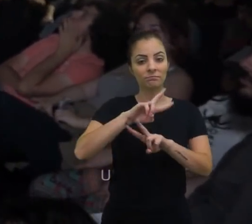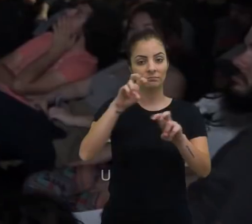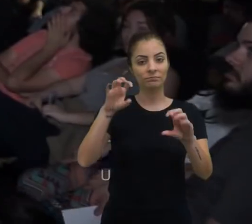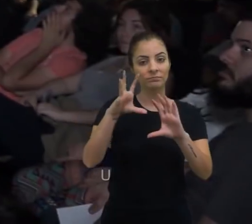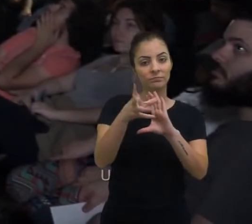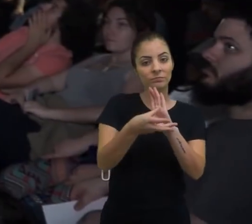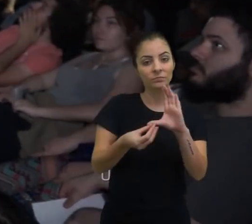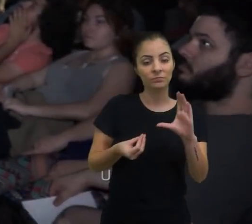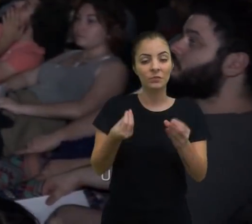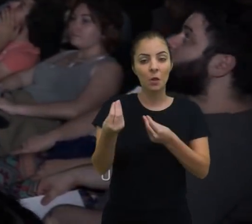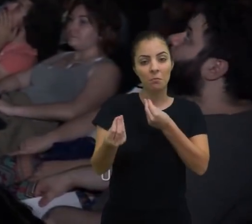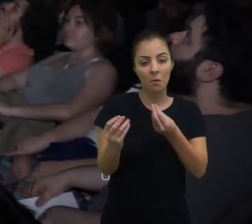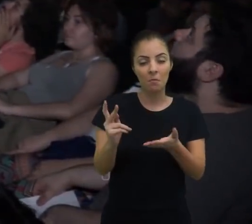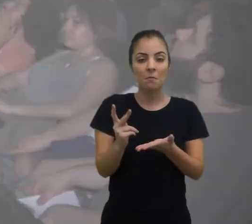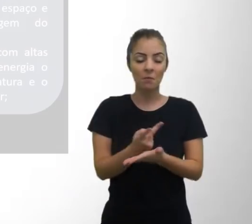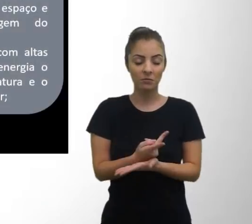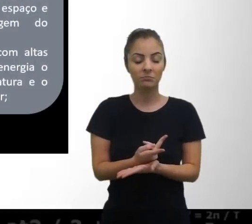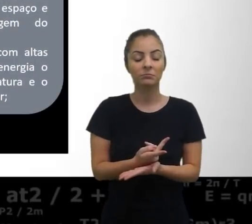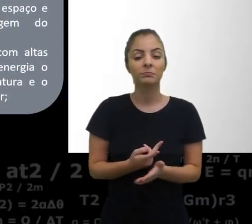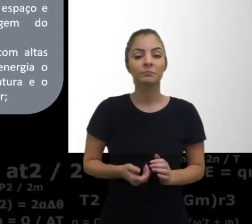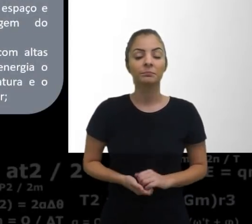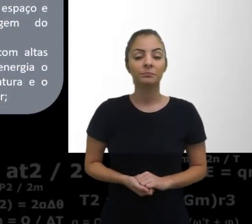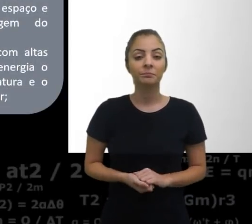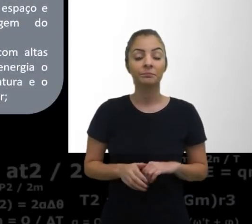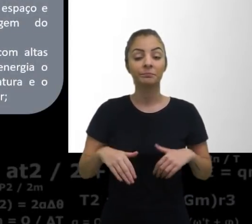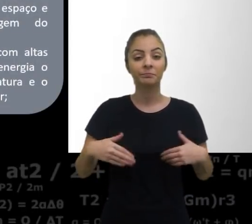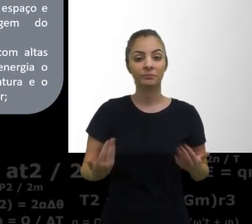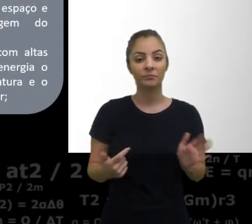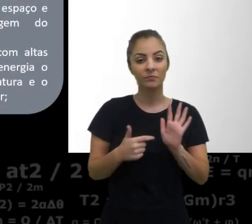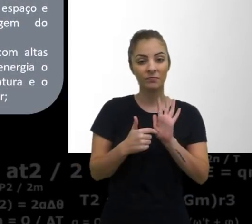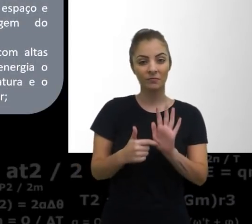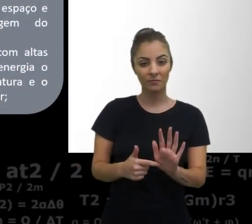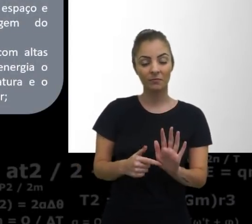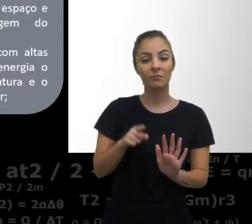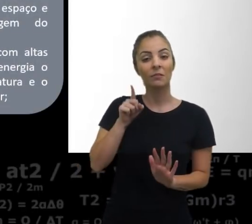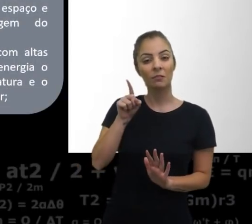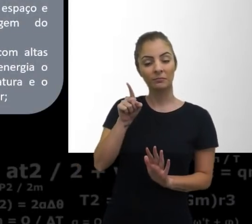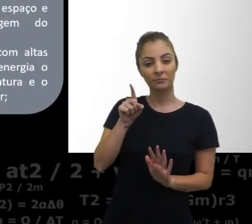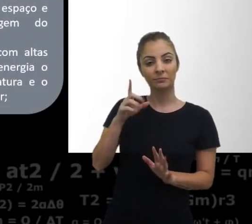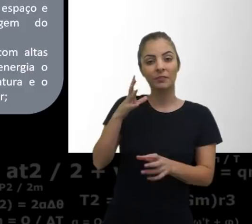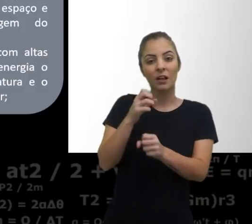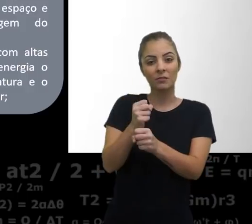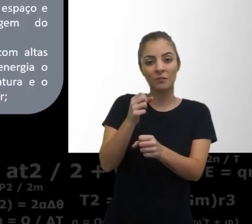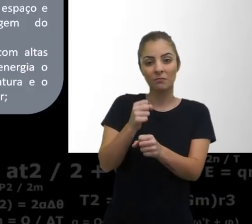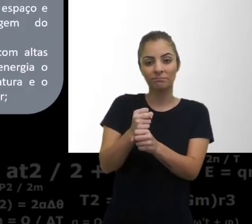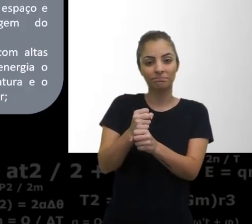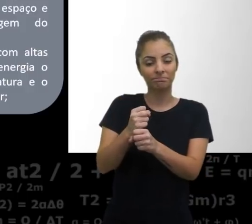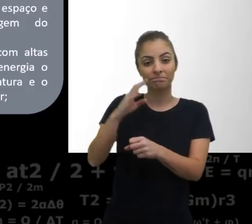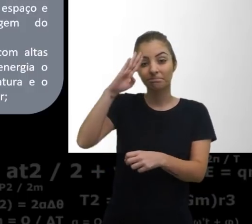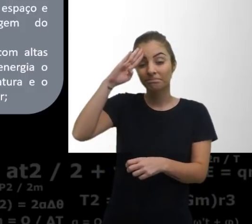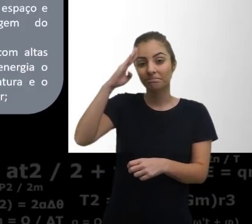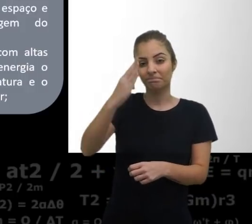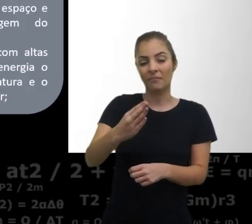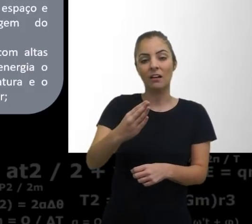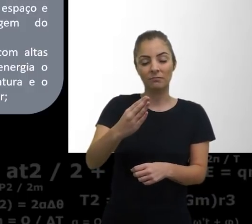acontece nesse tipo de corpo. Tá? Então, vou mostrar aqui para vocês, essa aqui é a equação principal da relatividade geral. Tá?